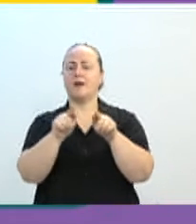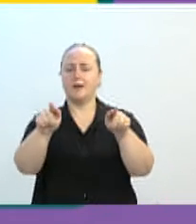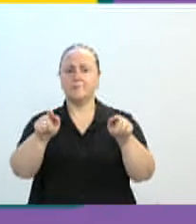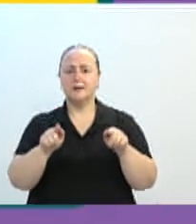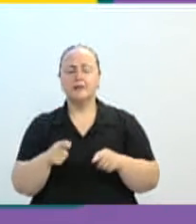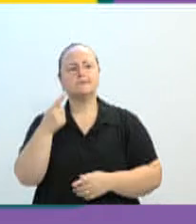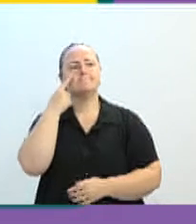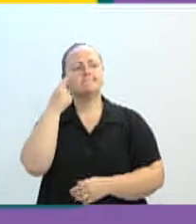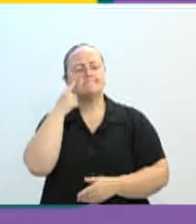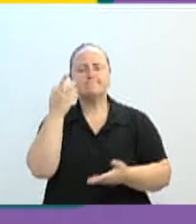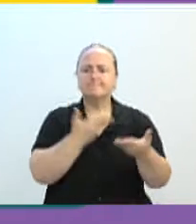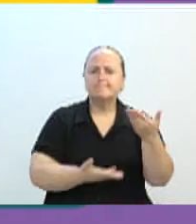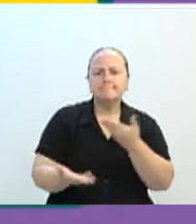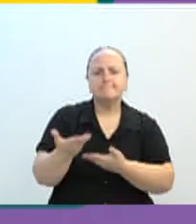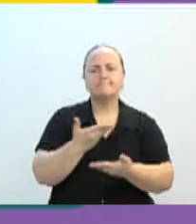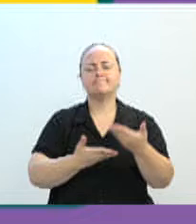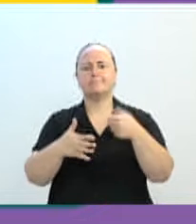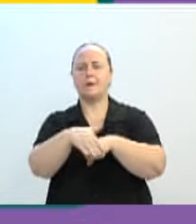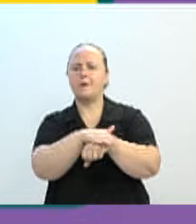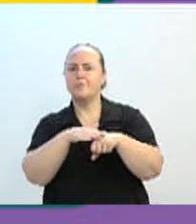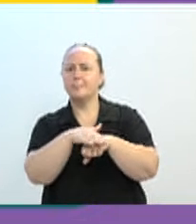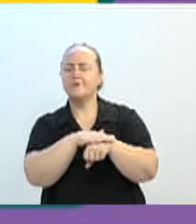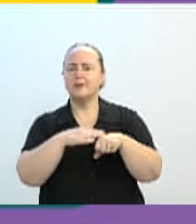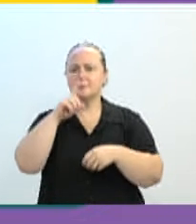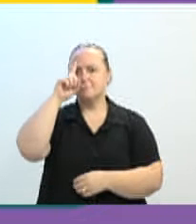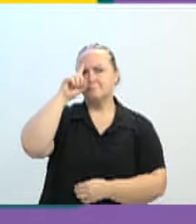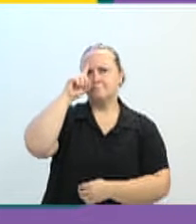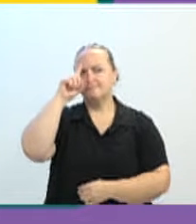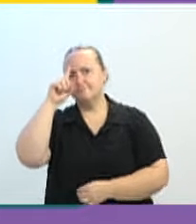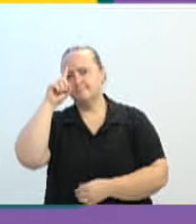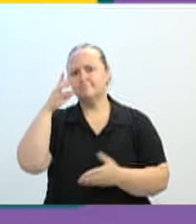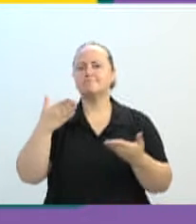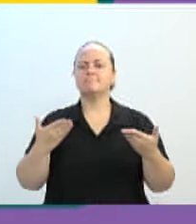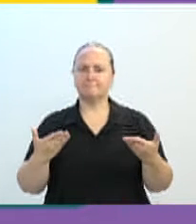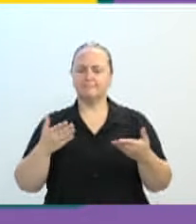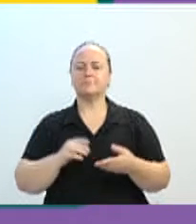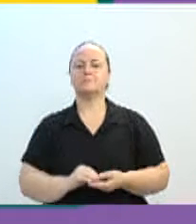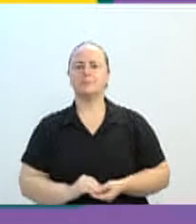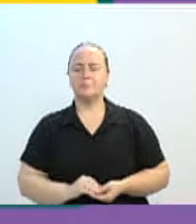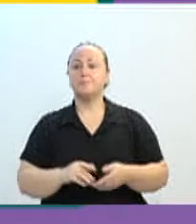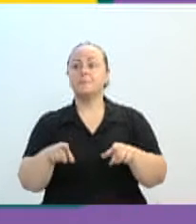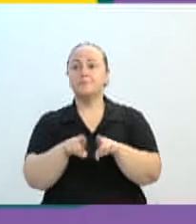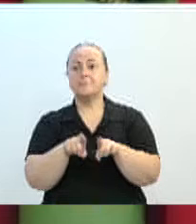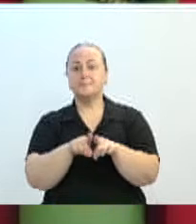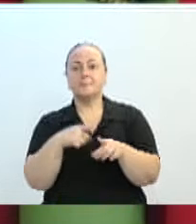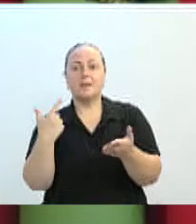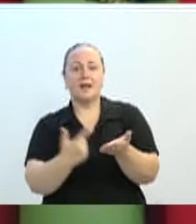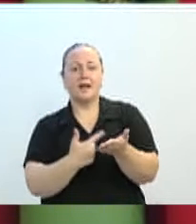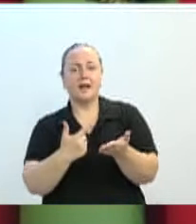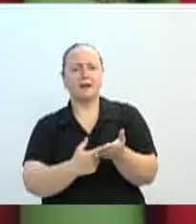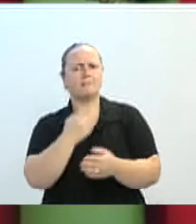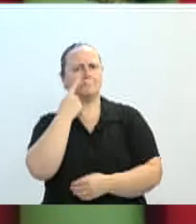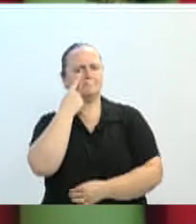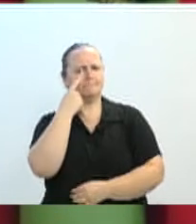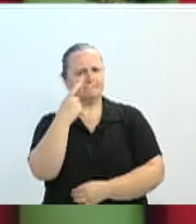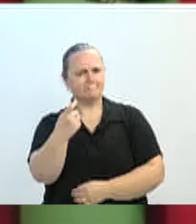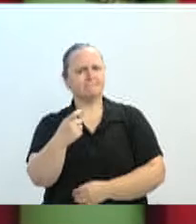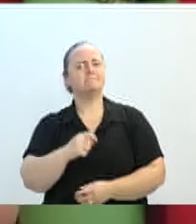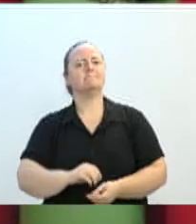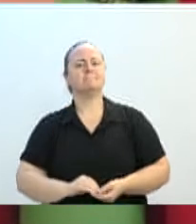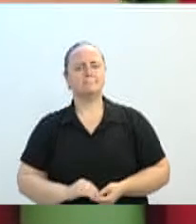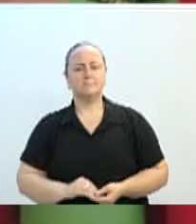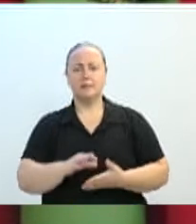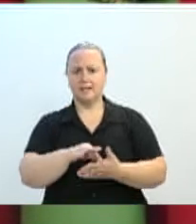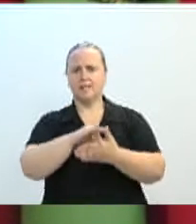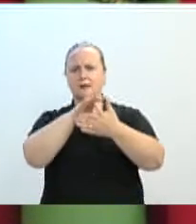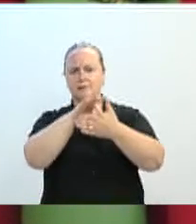compartilham da ideia a gente pode fazer uma conversa muito proveitosa e tá aqui uma uma cartilha muito interessante que aliás faz uma sugestão de